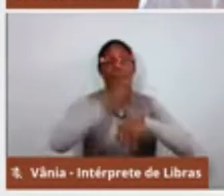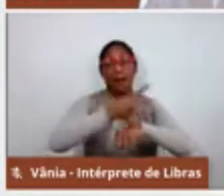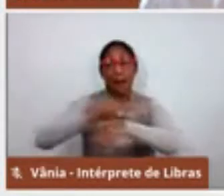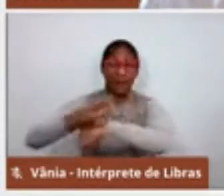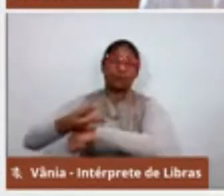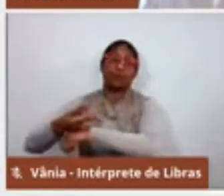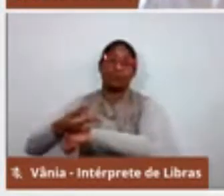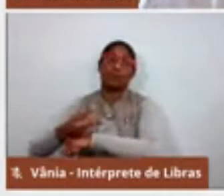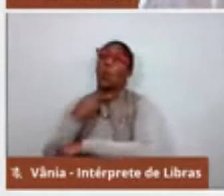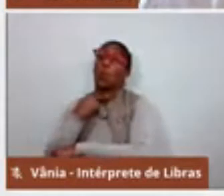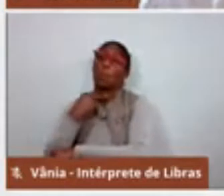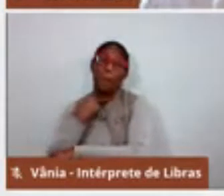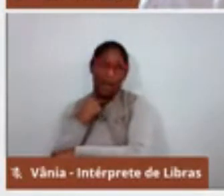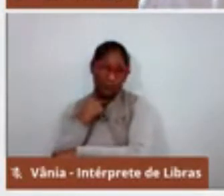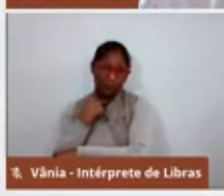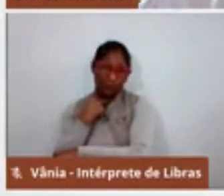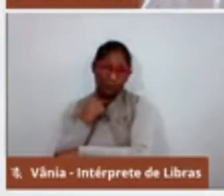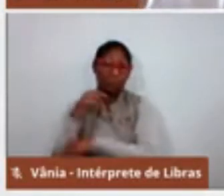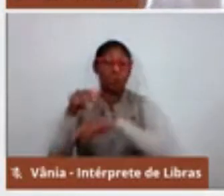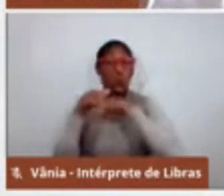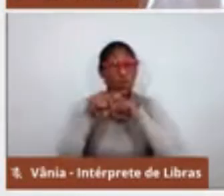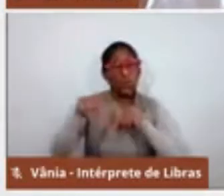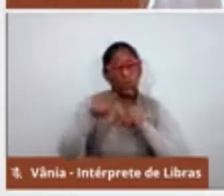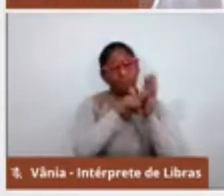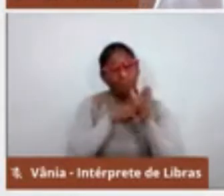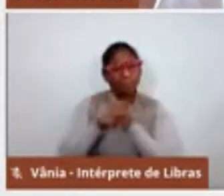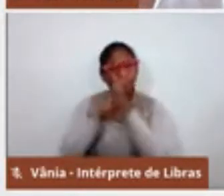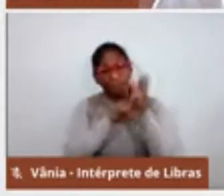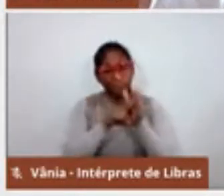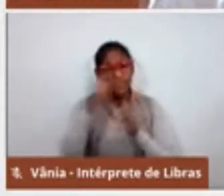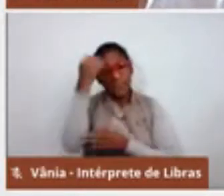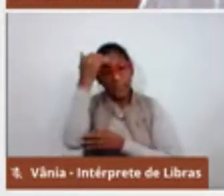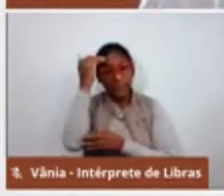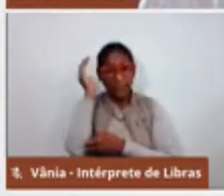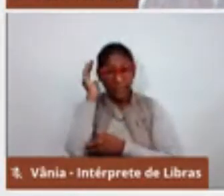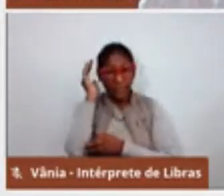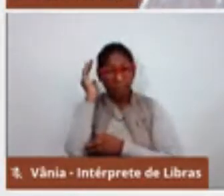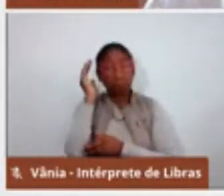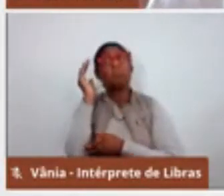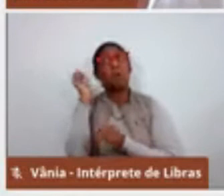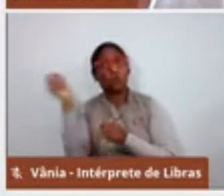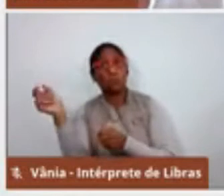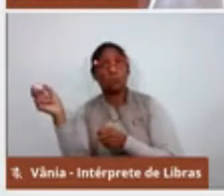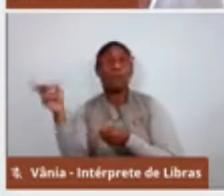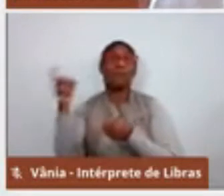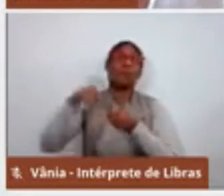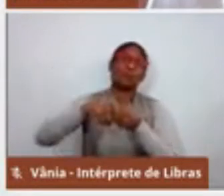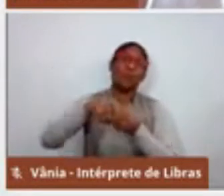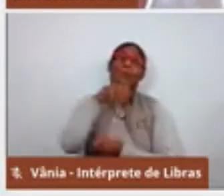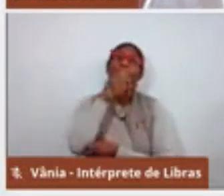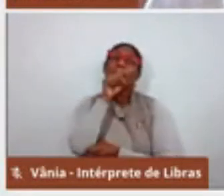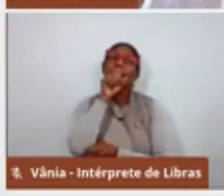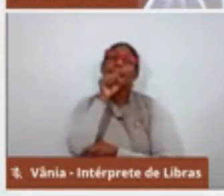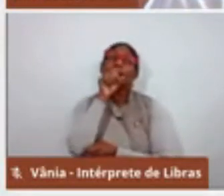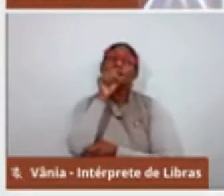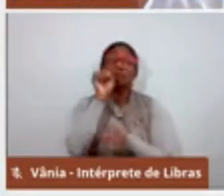o que fez com que nós analisássemos que nesta semana Santa Maria ainda pode ficar na bandeira laranja. Vamos analisar os dados da